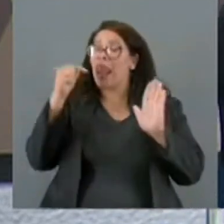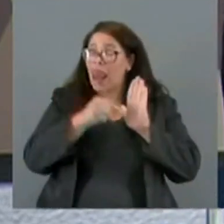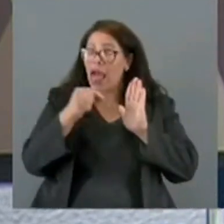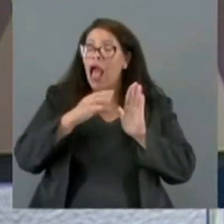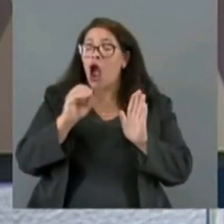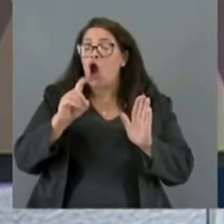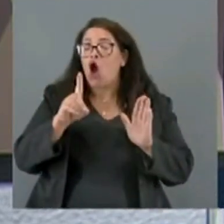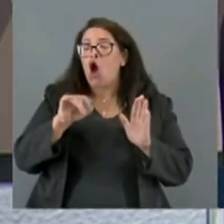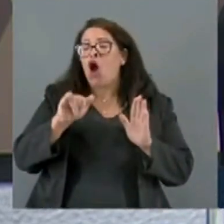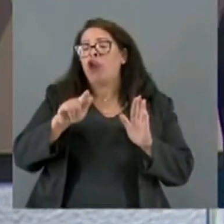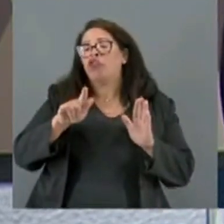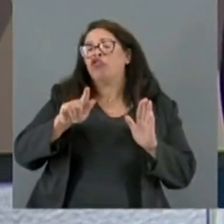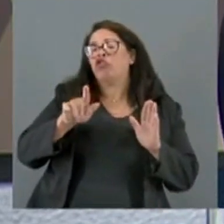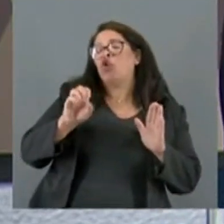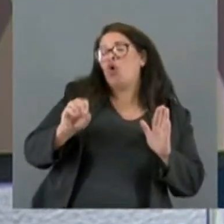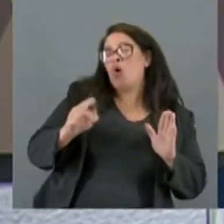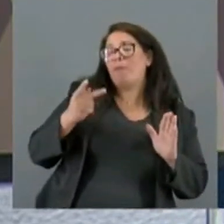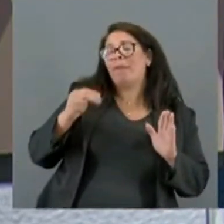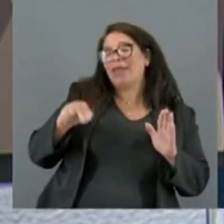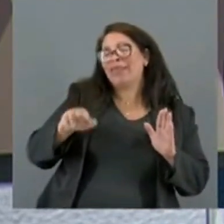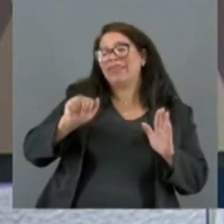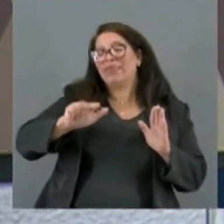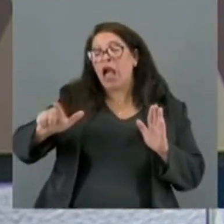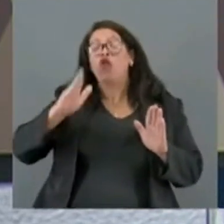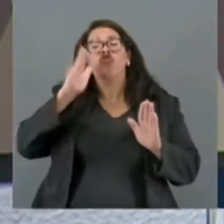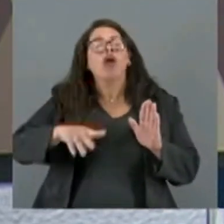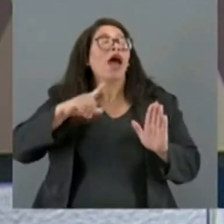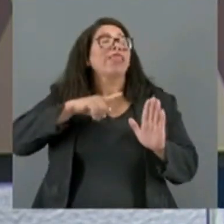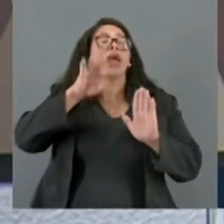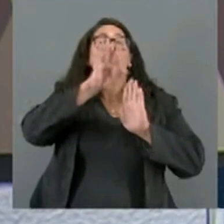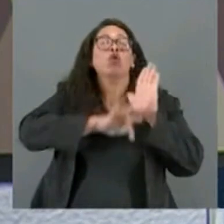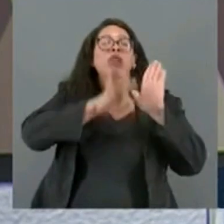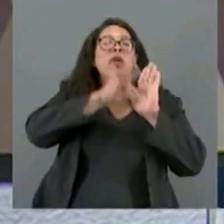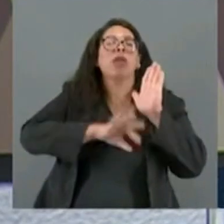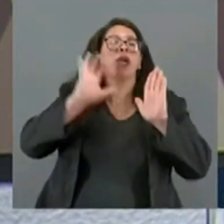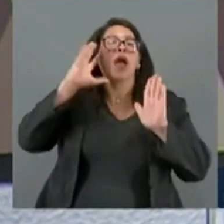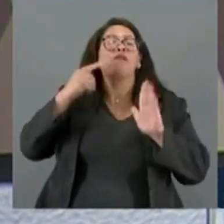adotadas, as medidas atribuídas. Quem deve cumprir essa medida é o Executivo.